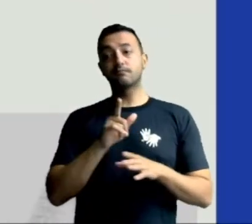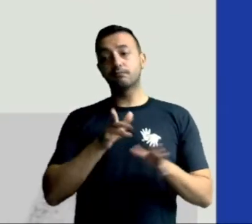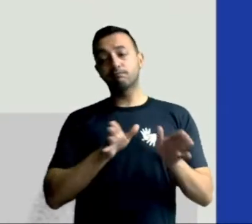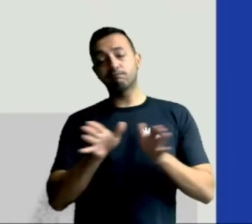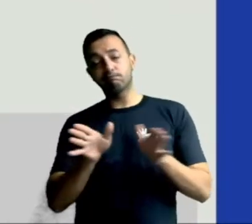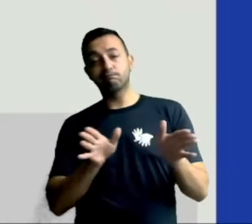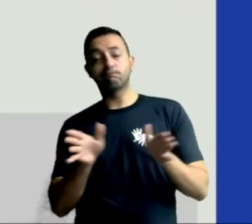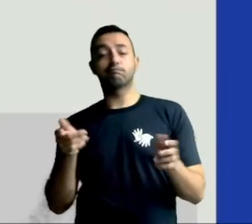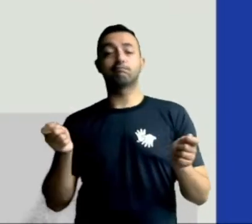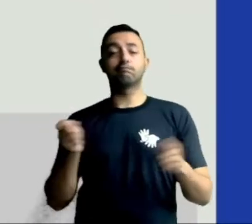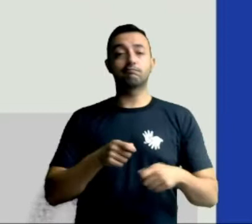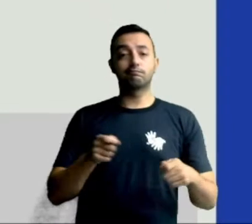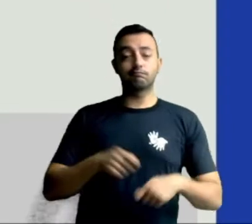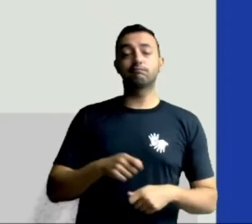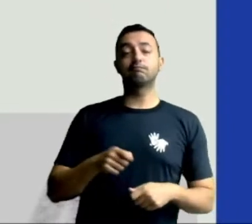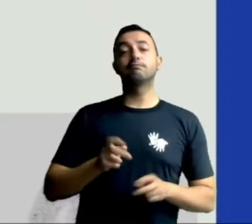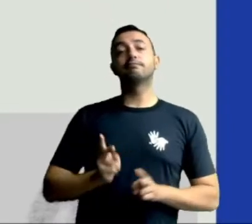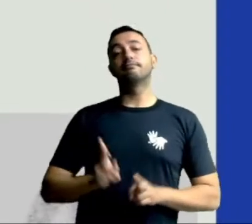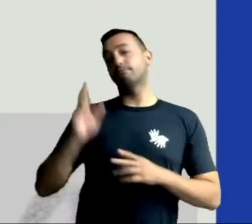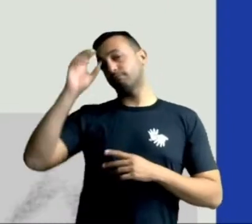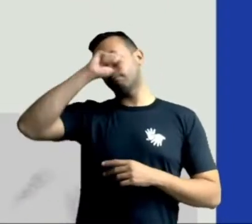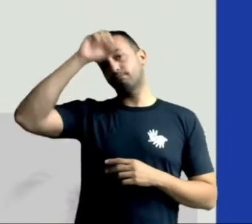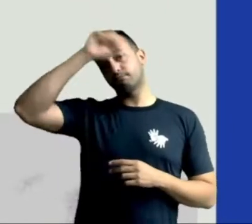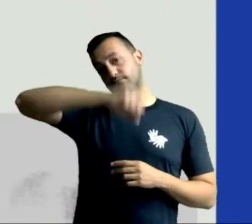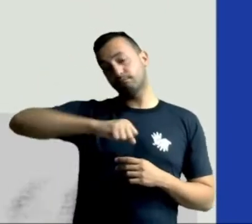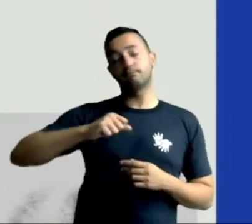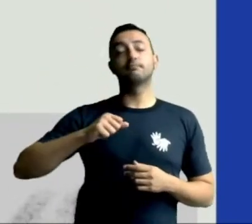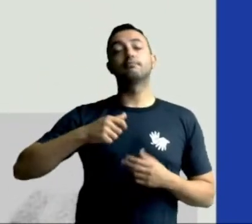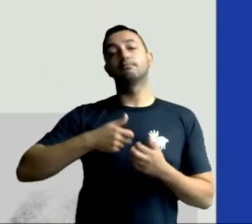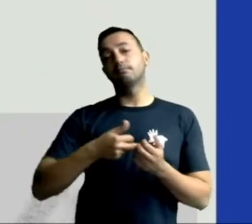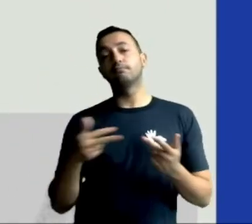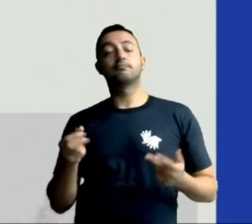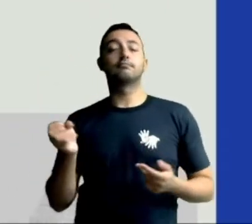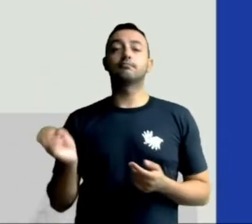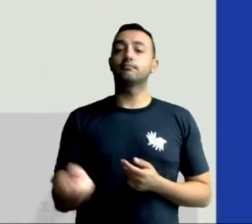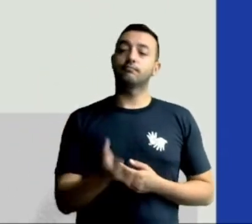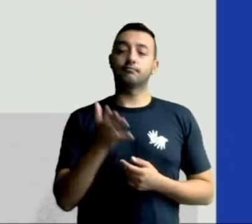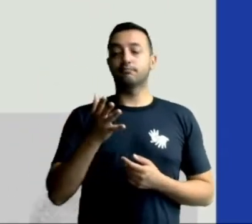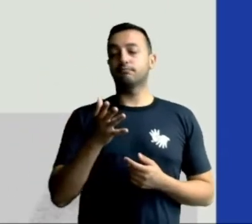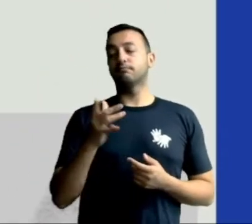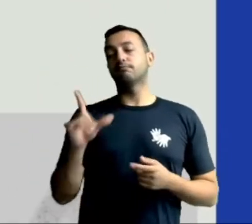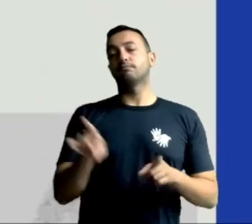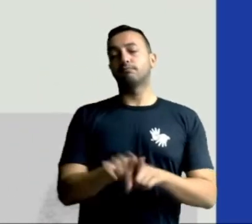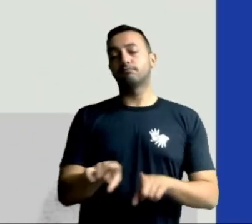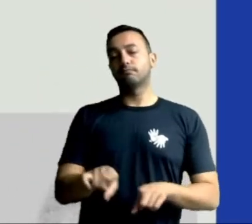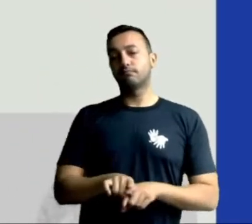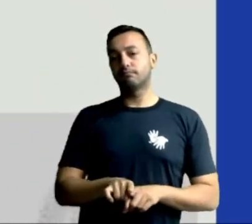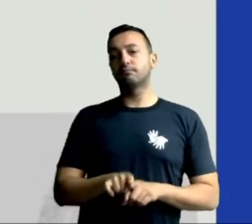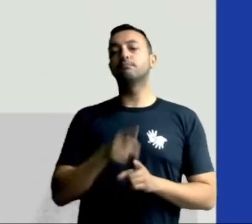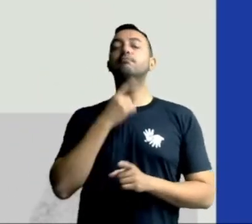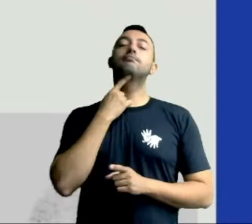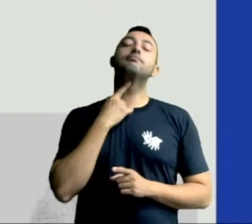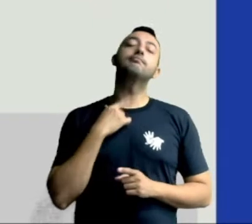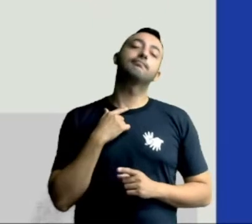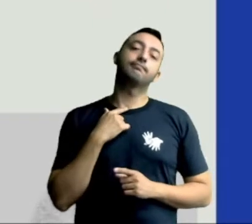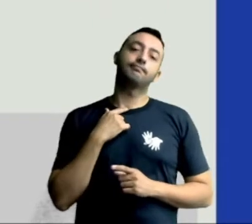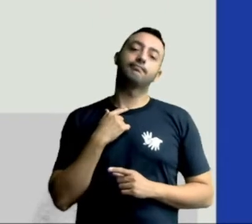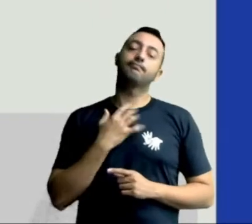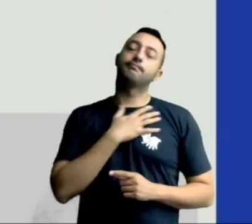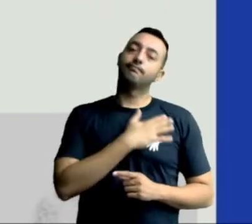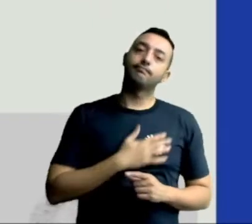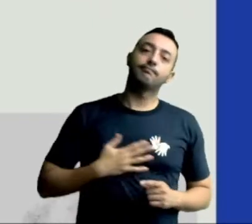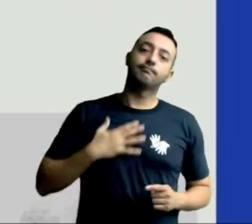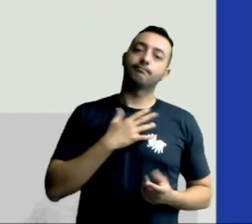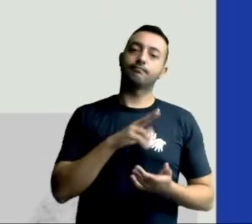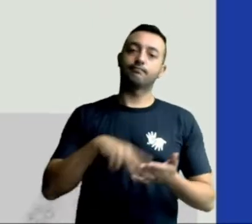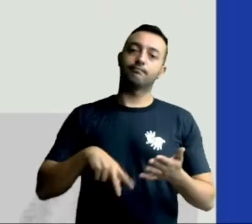nós temos sempre para aprender algo que seja novo e para termos também essa vontade, esse gosto